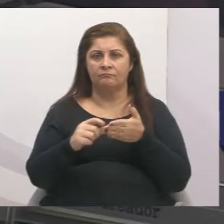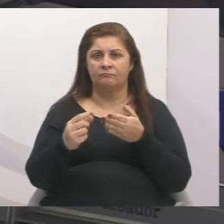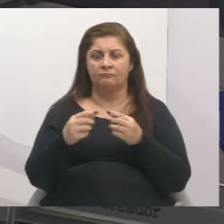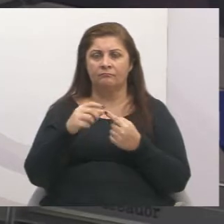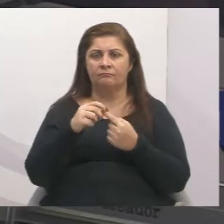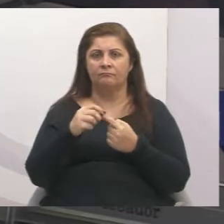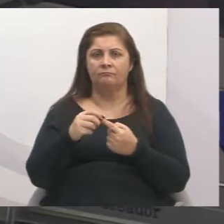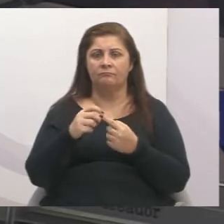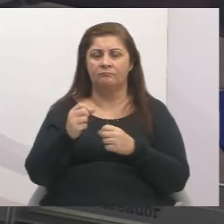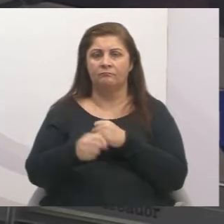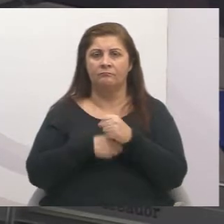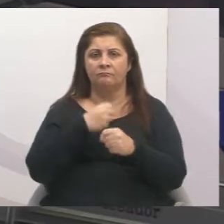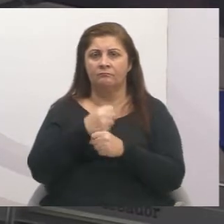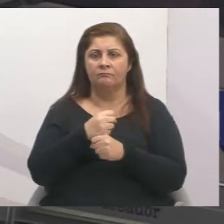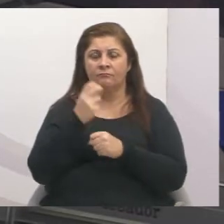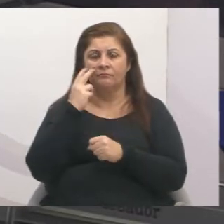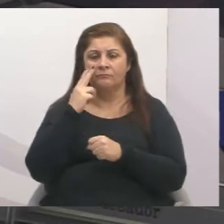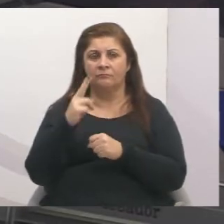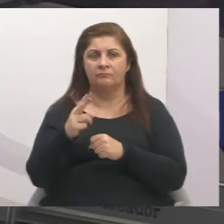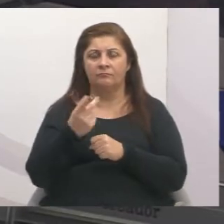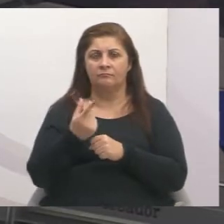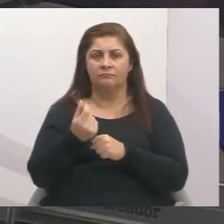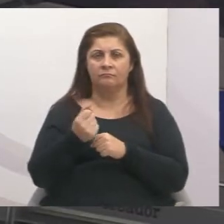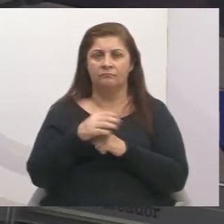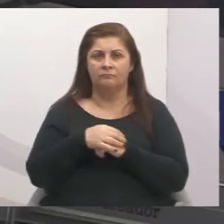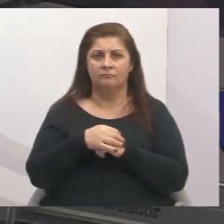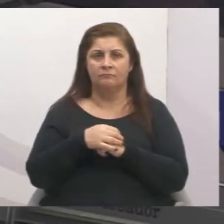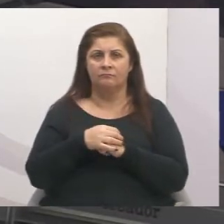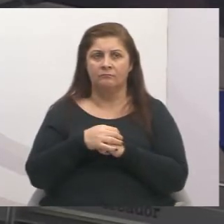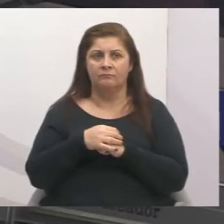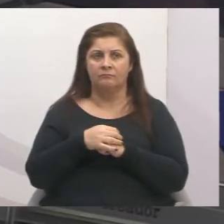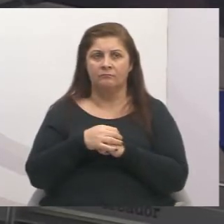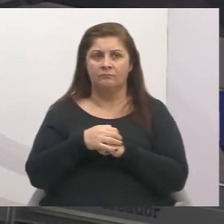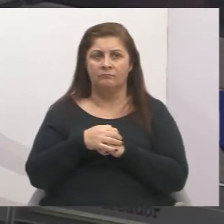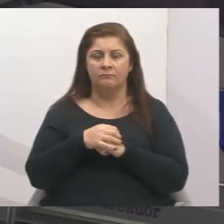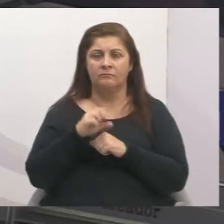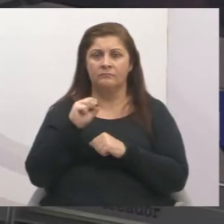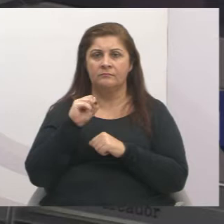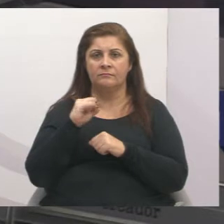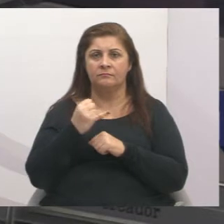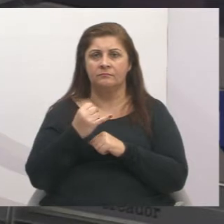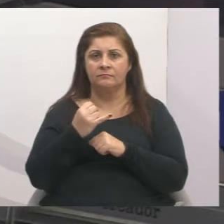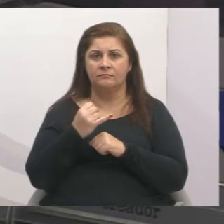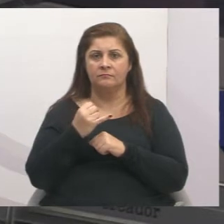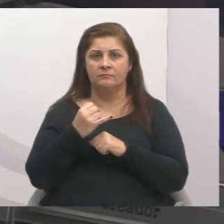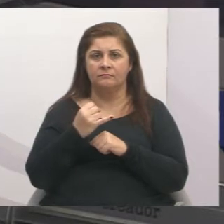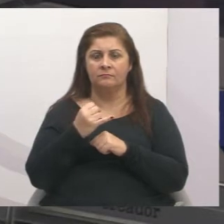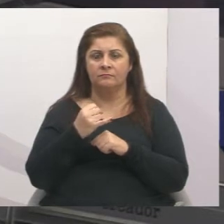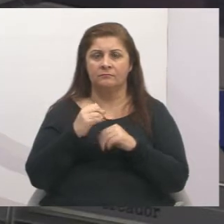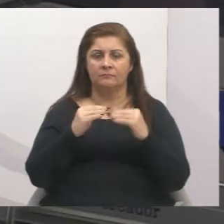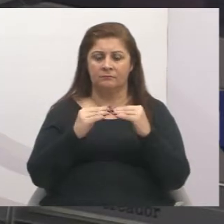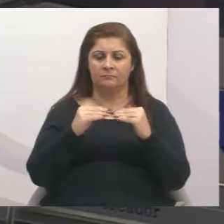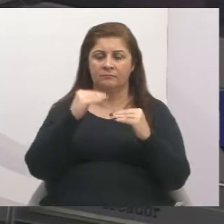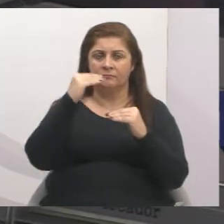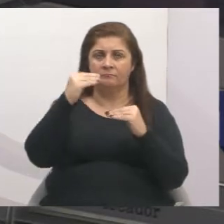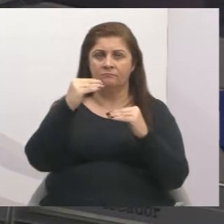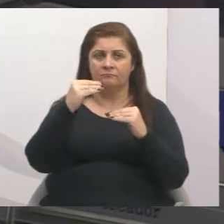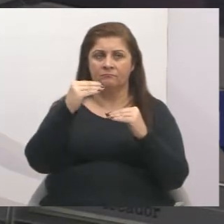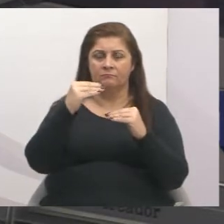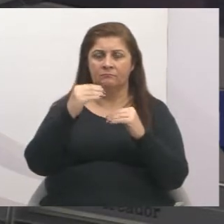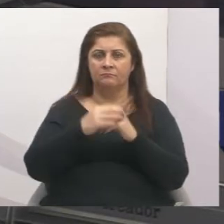que anualmente nós vamos avaliar as contas, e se for superavitário,